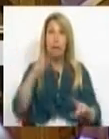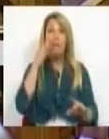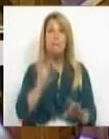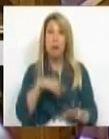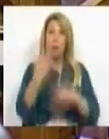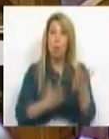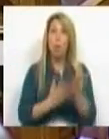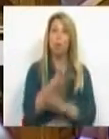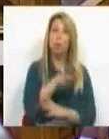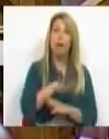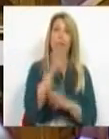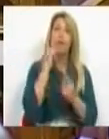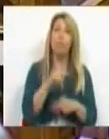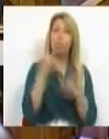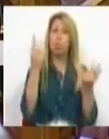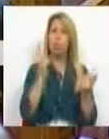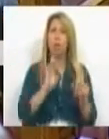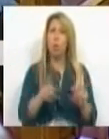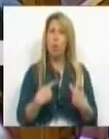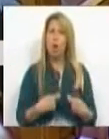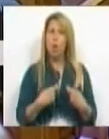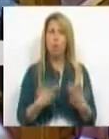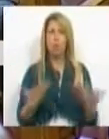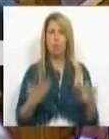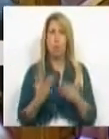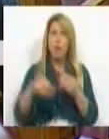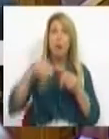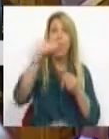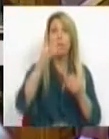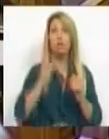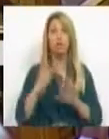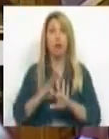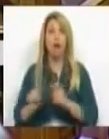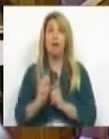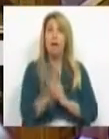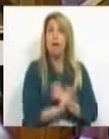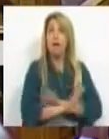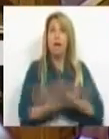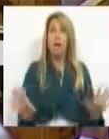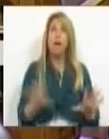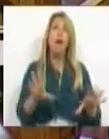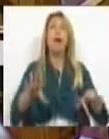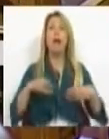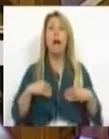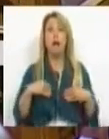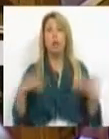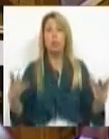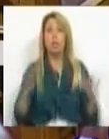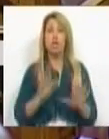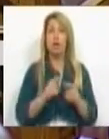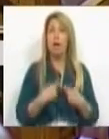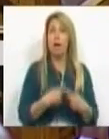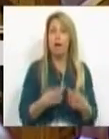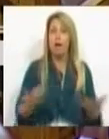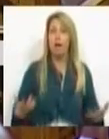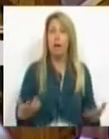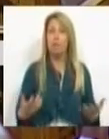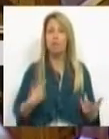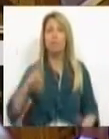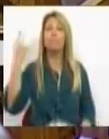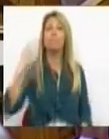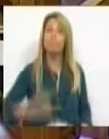com um custo que não irá além daquele que já foi gasto, com um custo que não irá além daquele que já foi assumido, deve ser assumida não